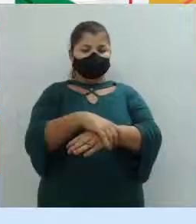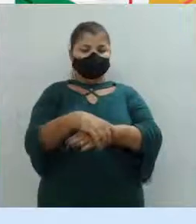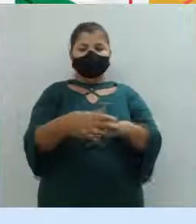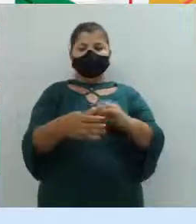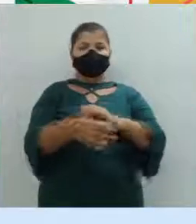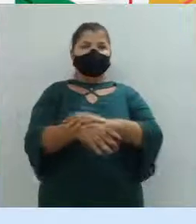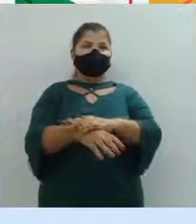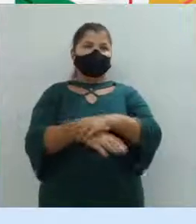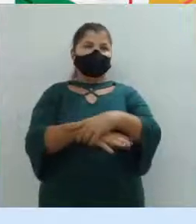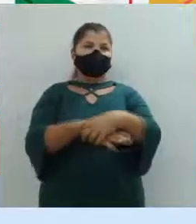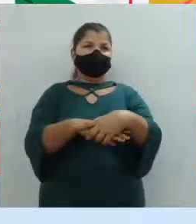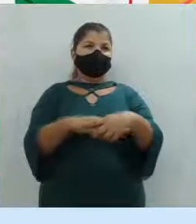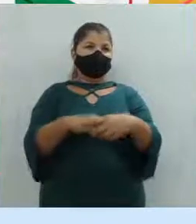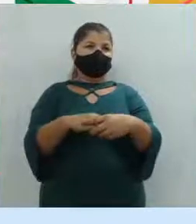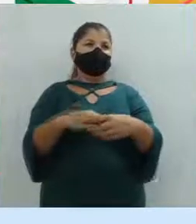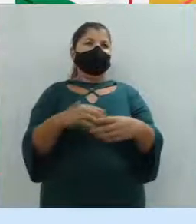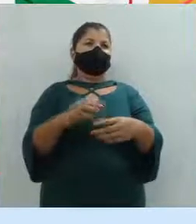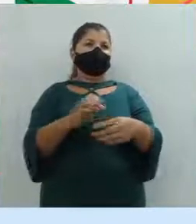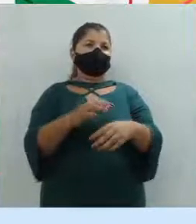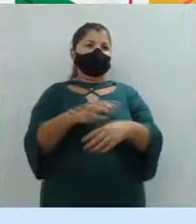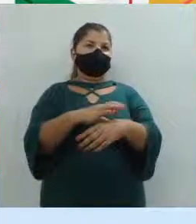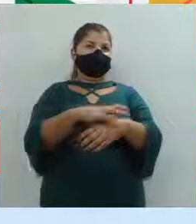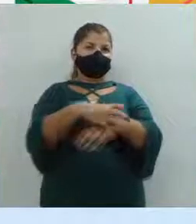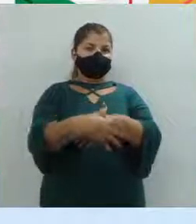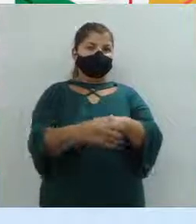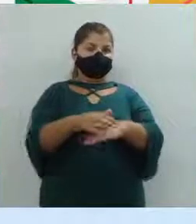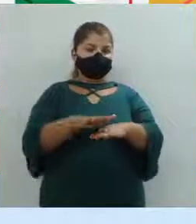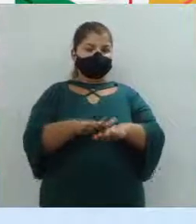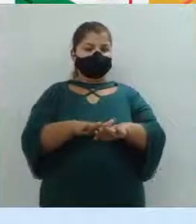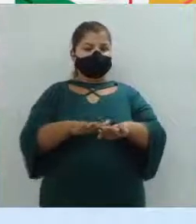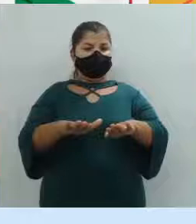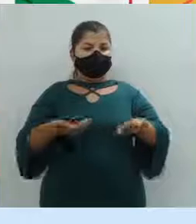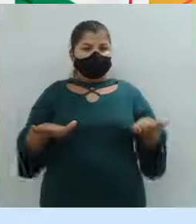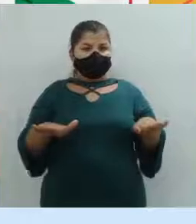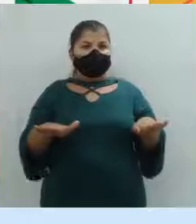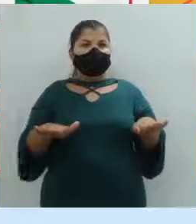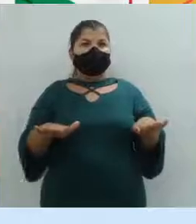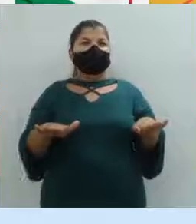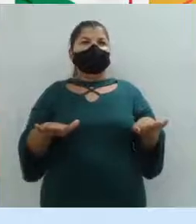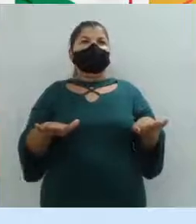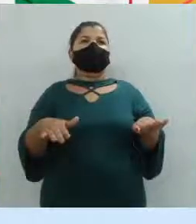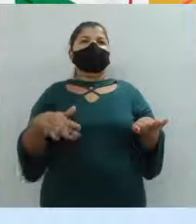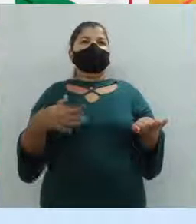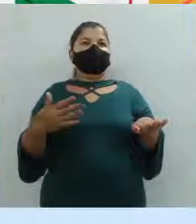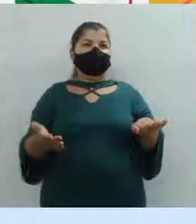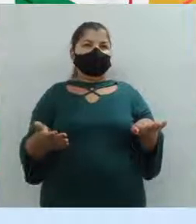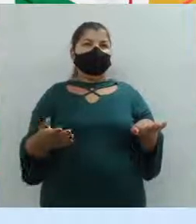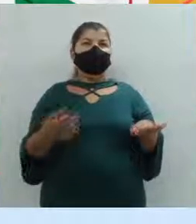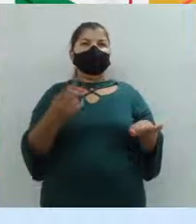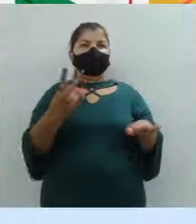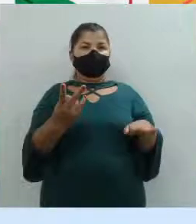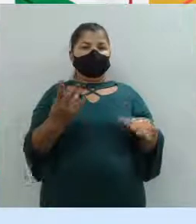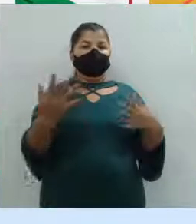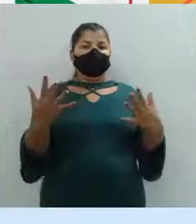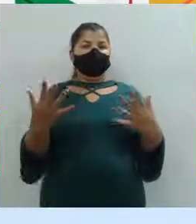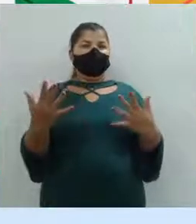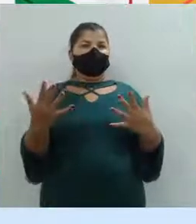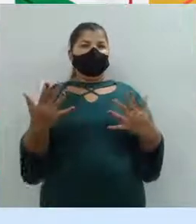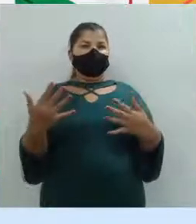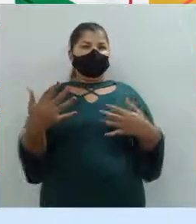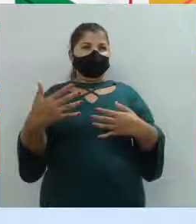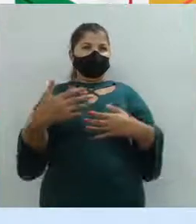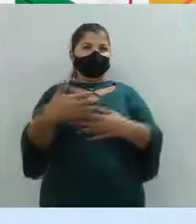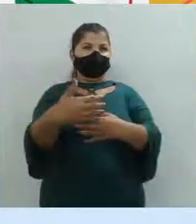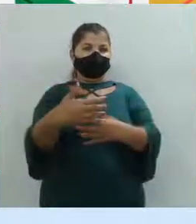né? E assim, planos. E aí, duas mãos estão